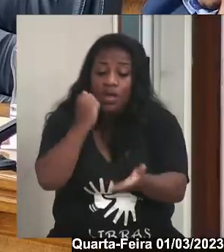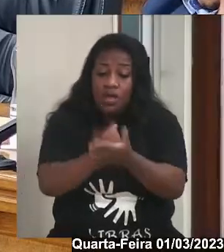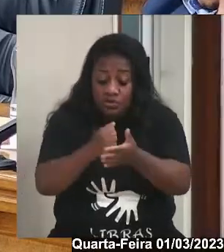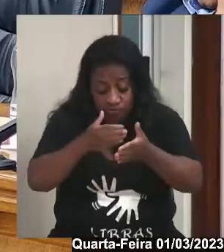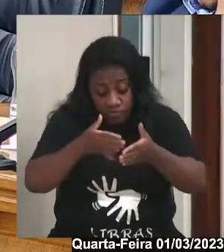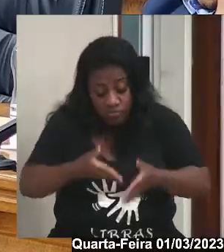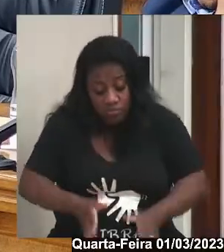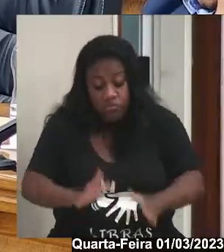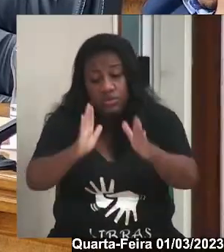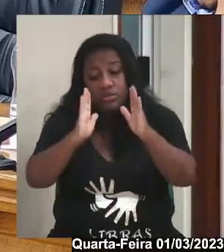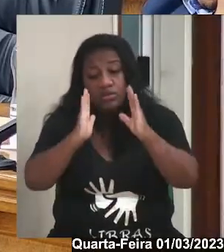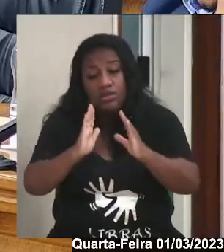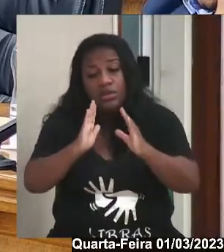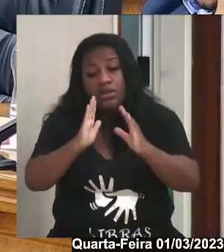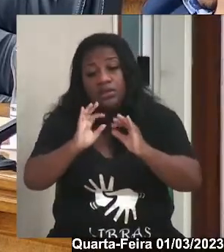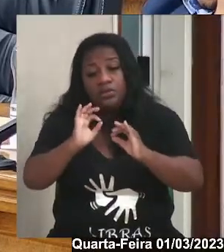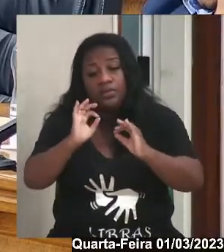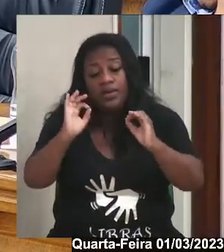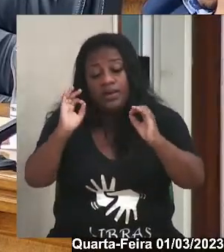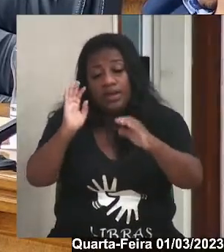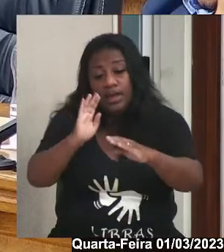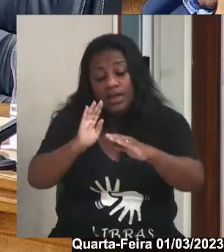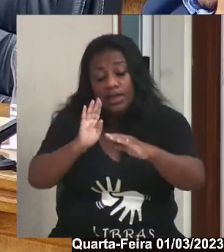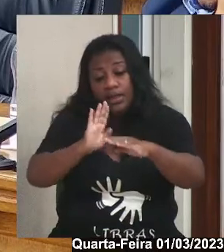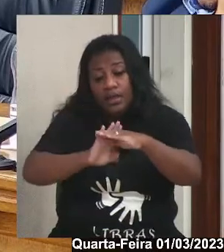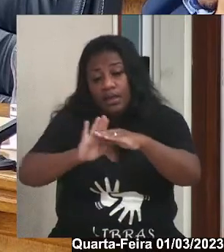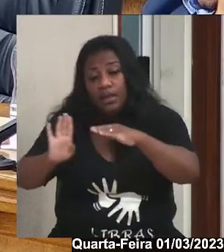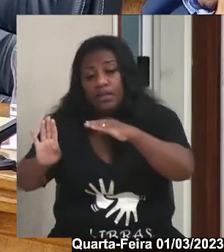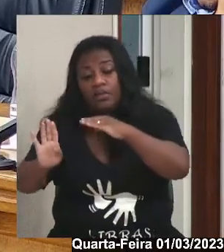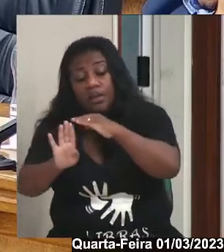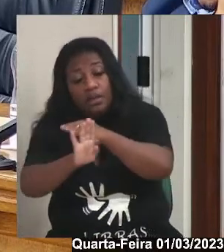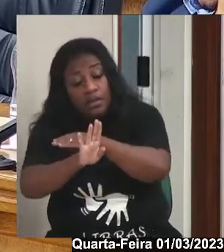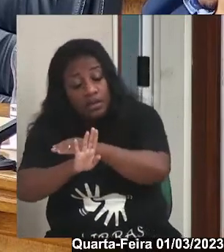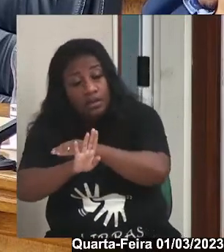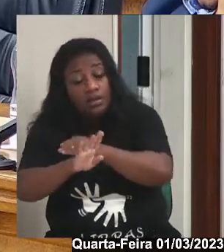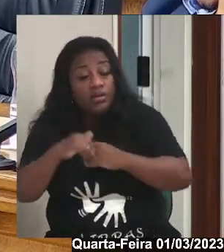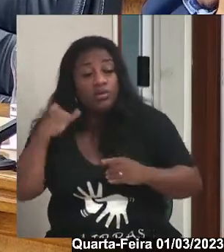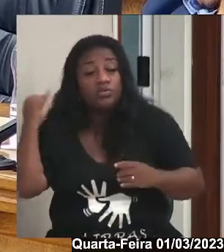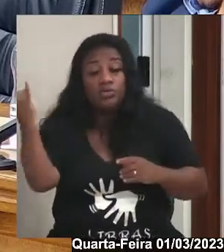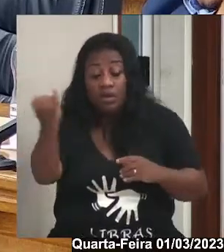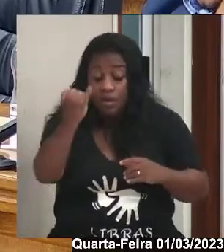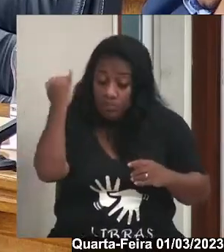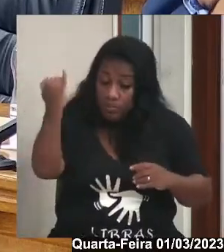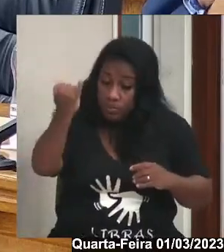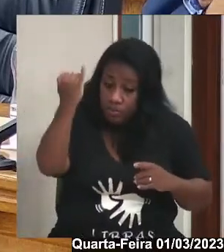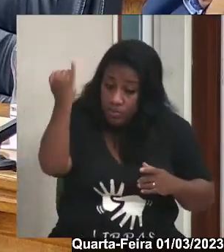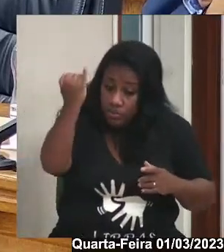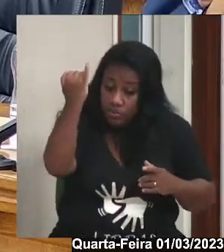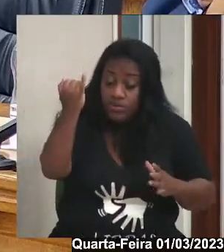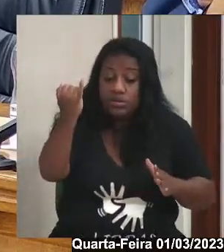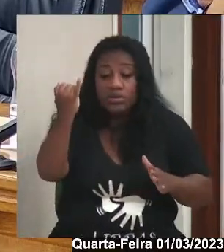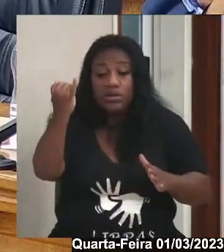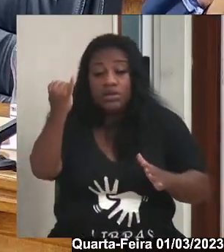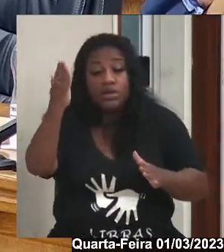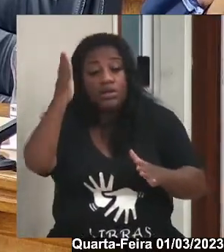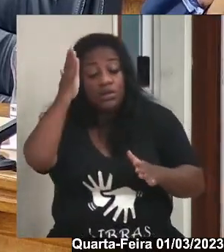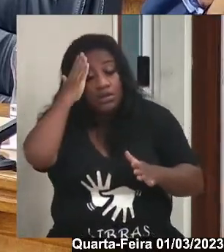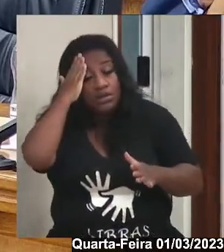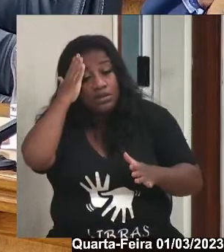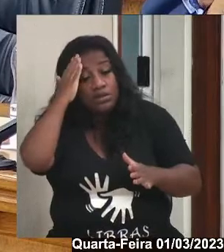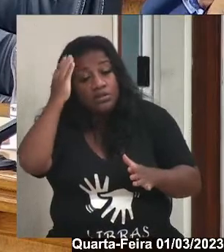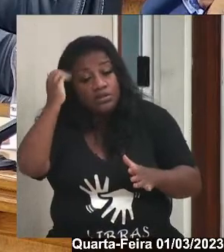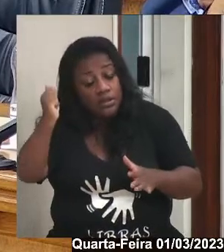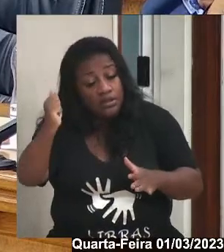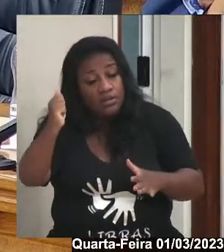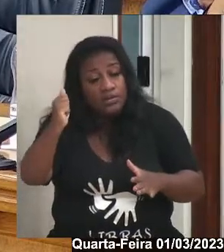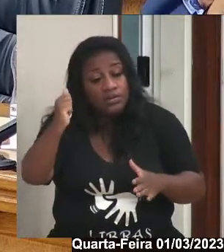nascimento para cada residência de dentro do nosso município. E isso é uma coisa muito importante, porque quem tem a sua casa sabe que